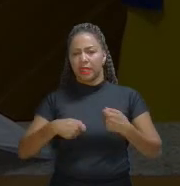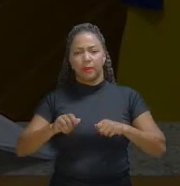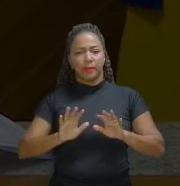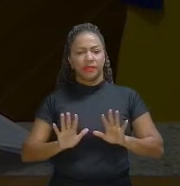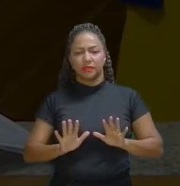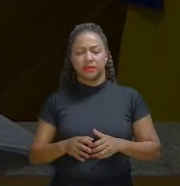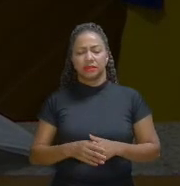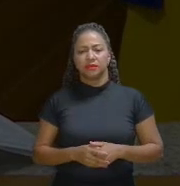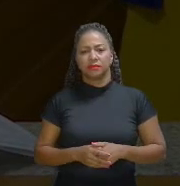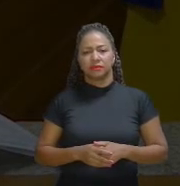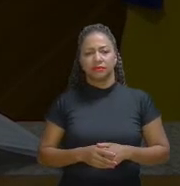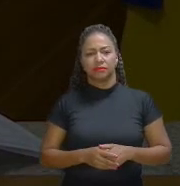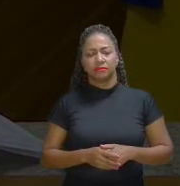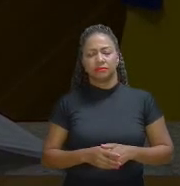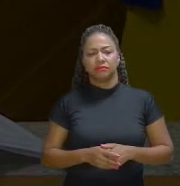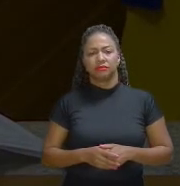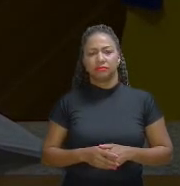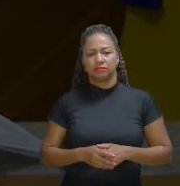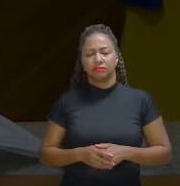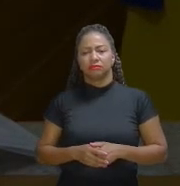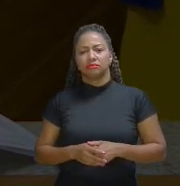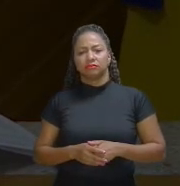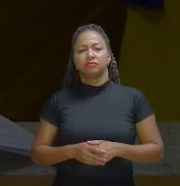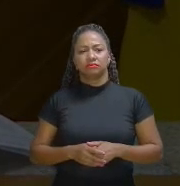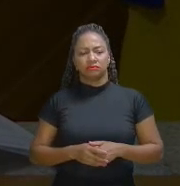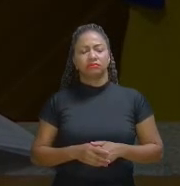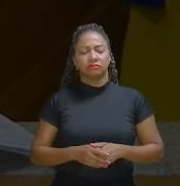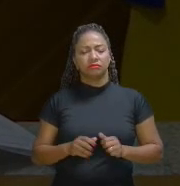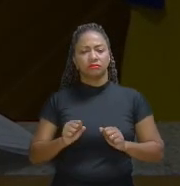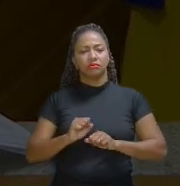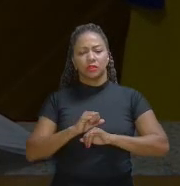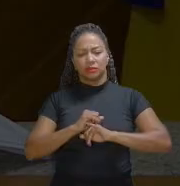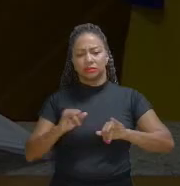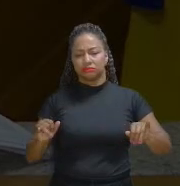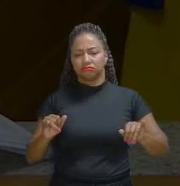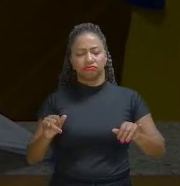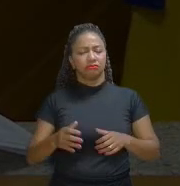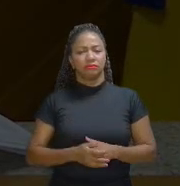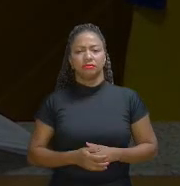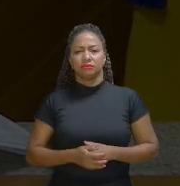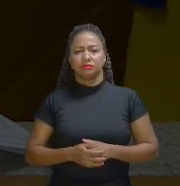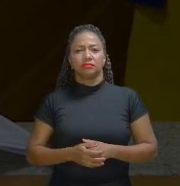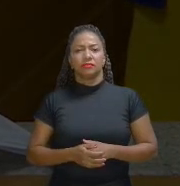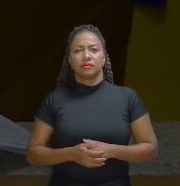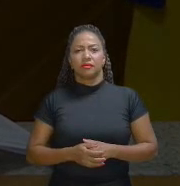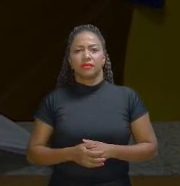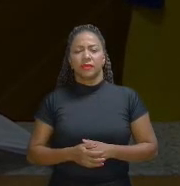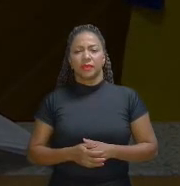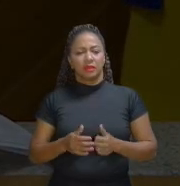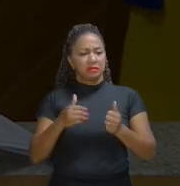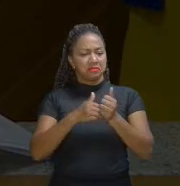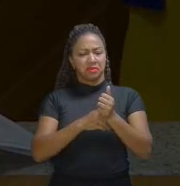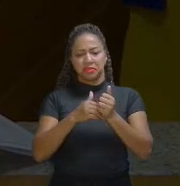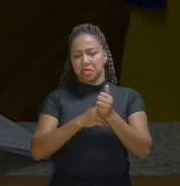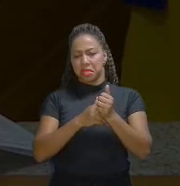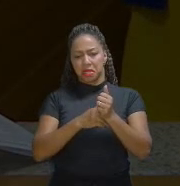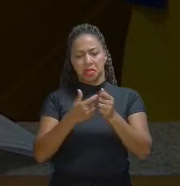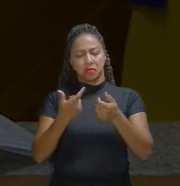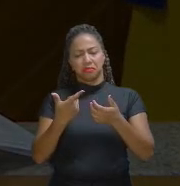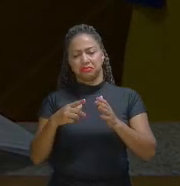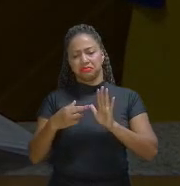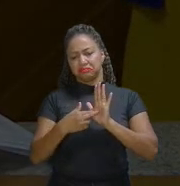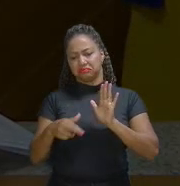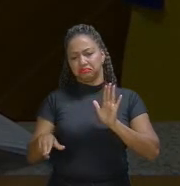para o julgamento público. É público? Sim, senhor. Então, não está em segredo, o relator